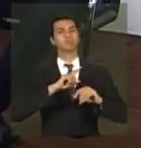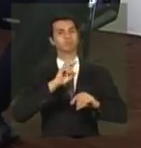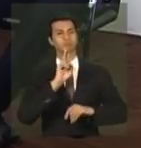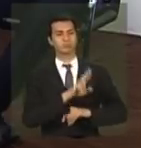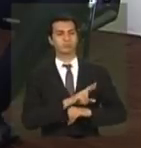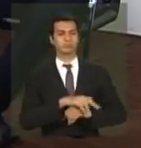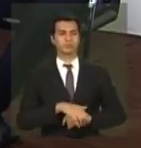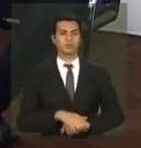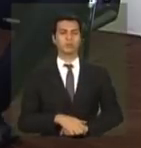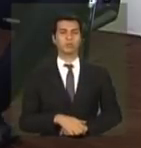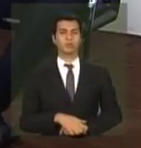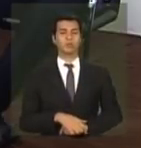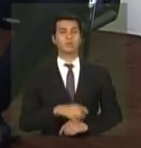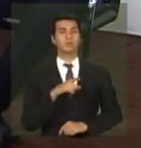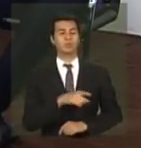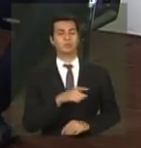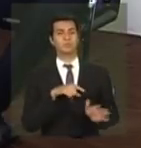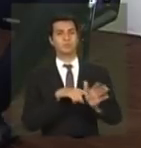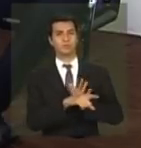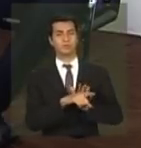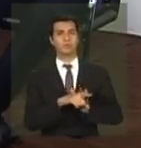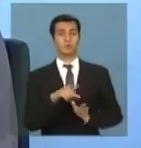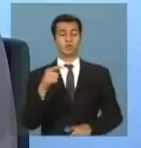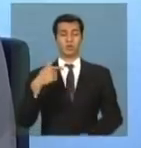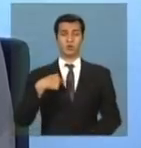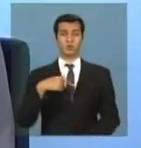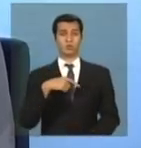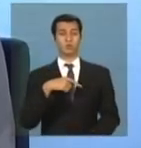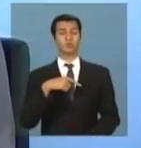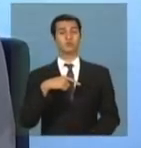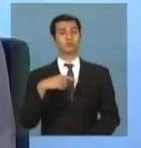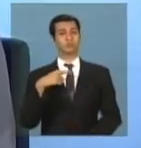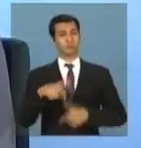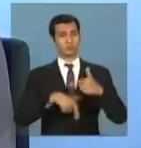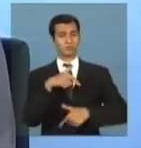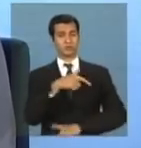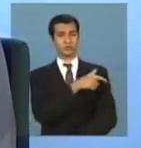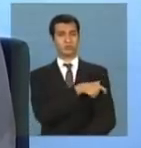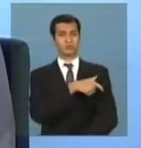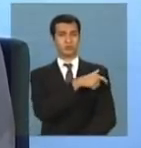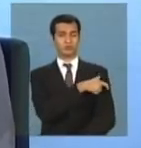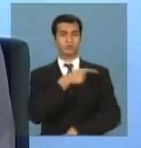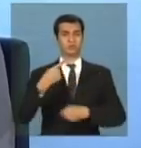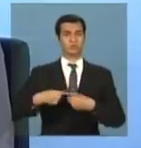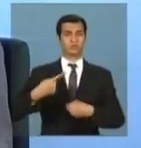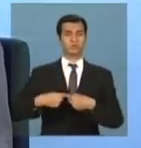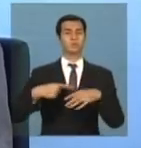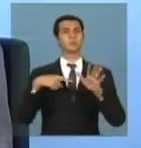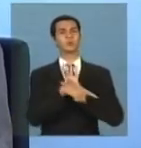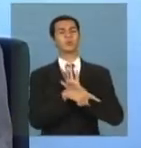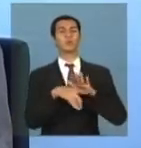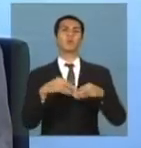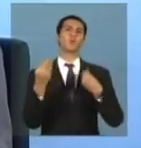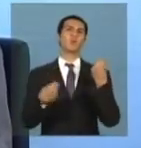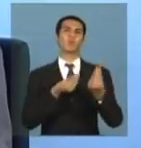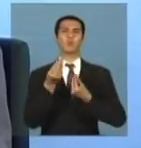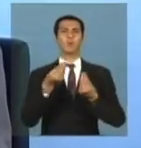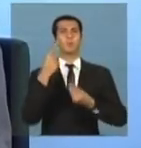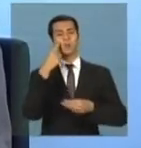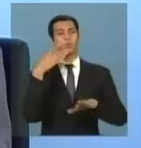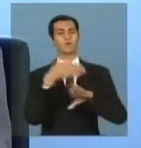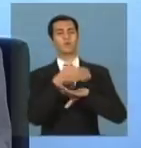por favor. Sou gestor municipal. Como acesso informação sobre as famílias que